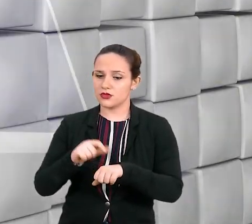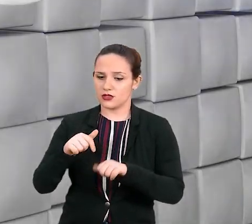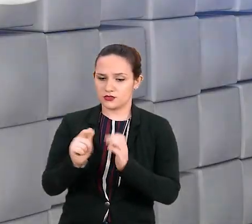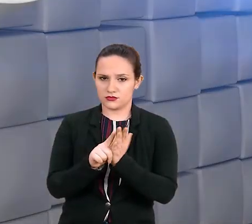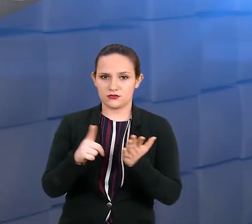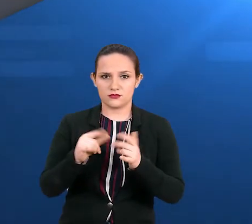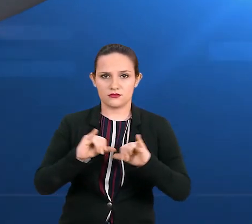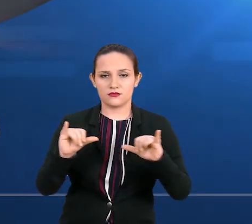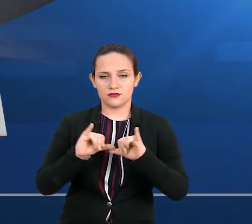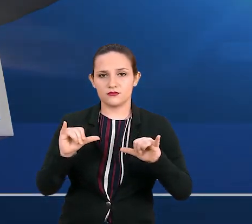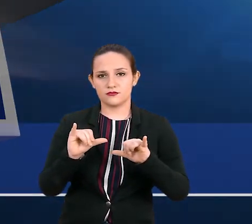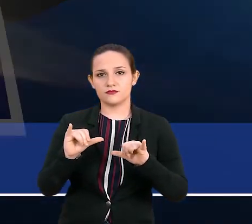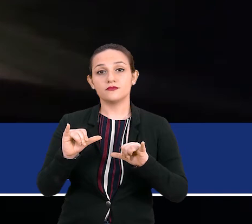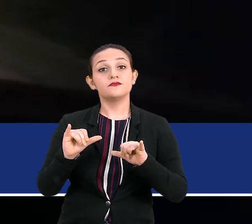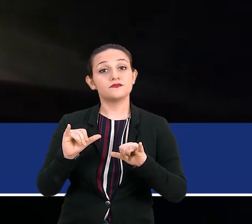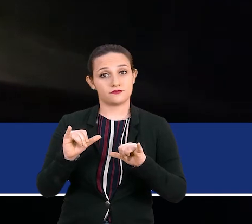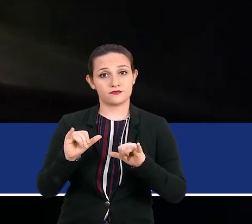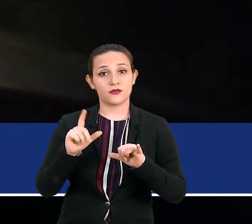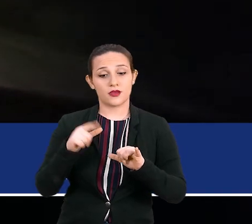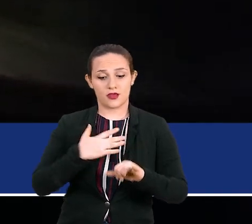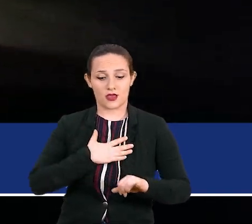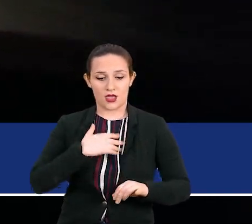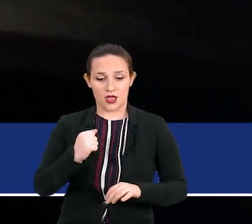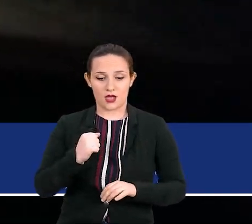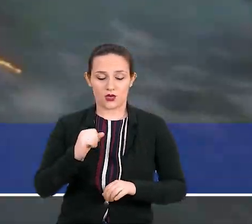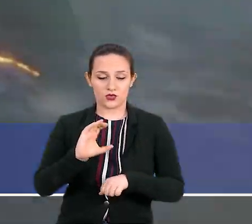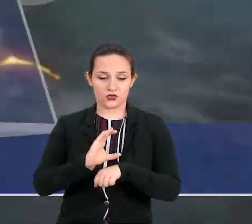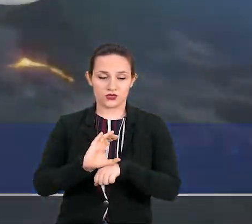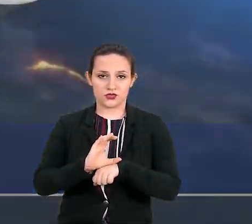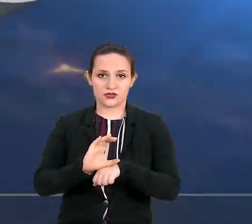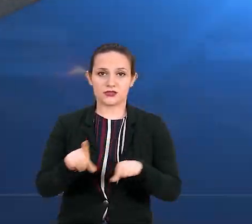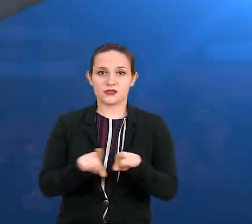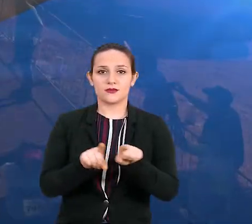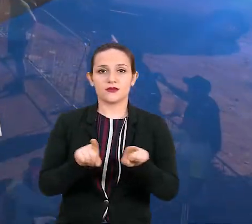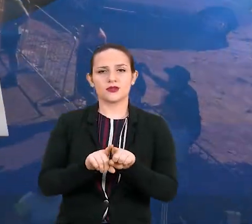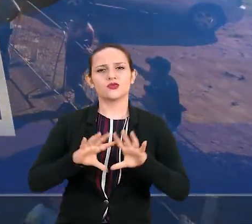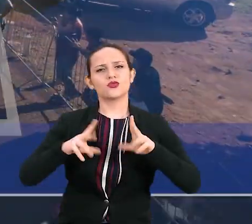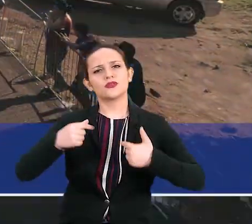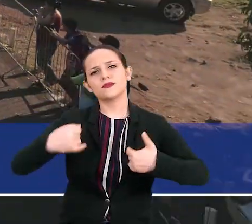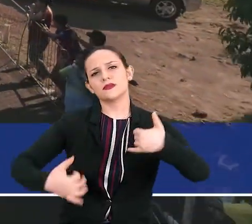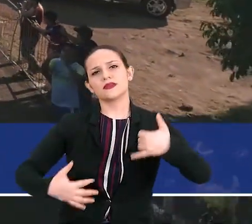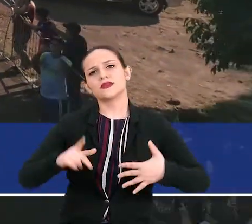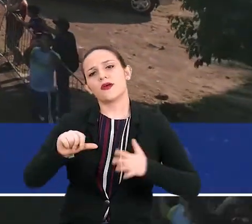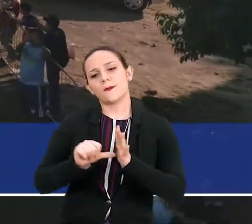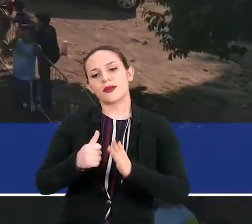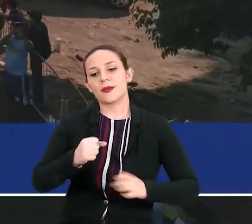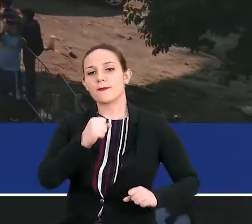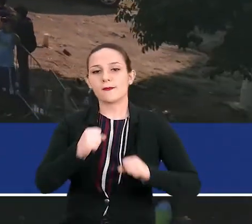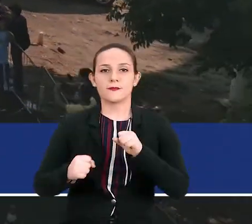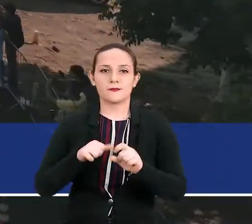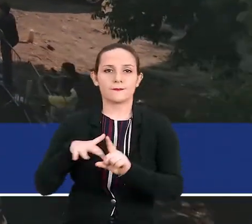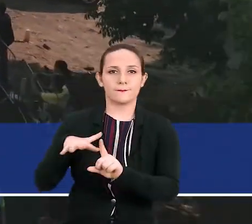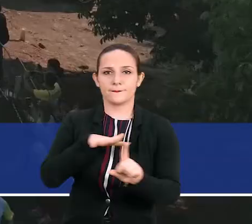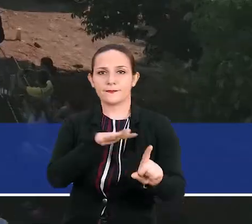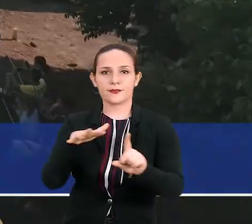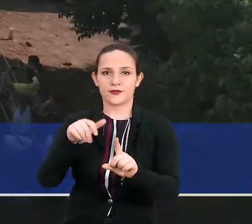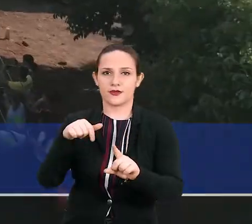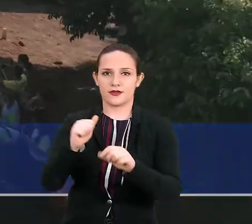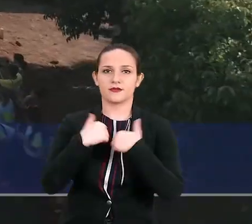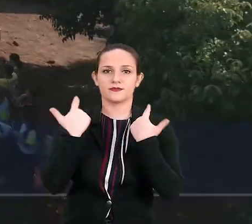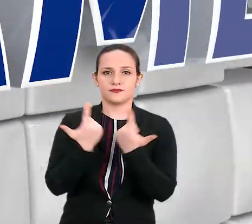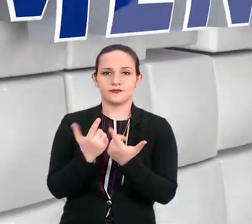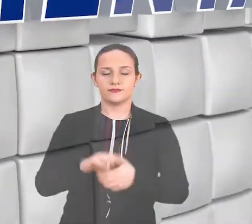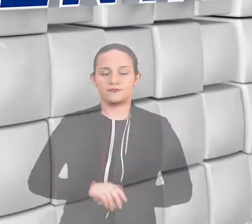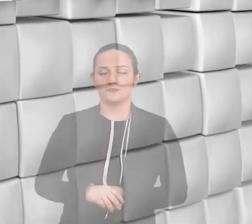Jornal Parlamentar, a aprovação do Agosto Cinza e todos os detalhes da primeira corrida da